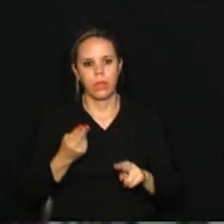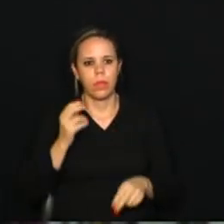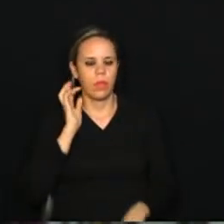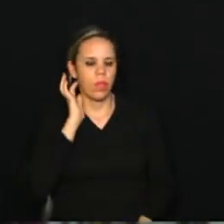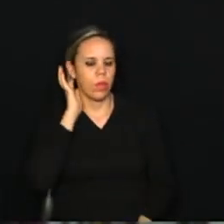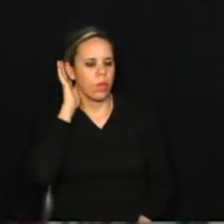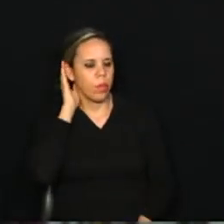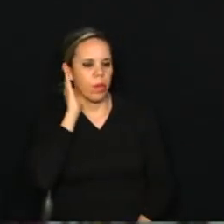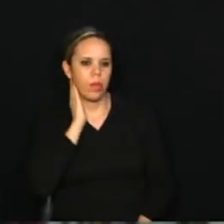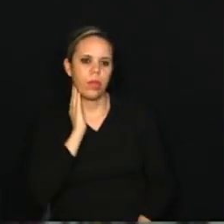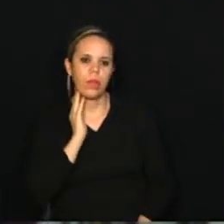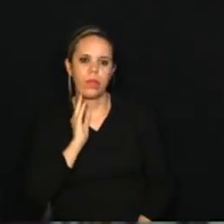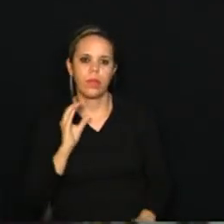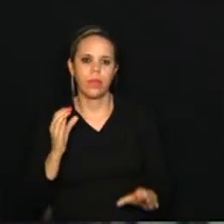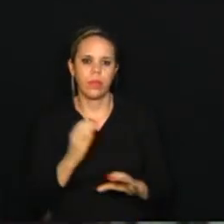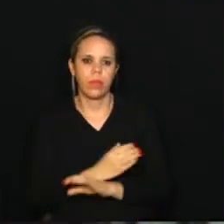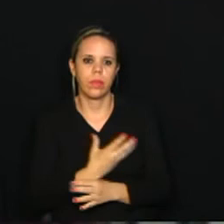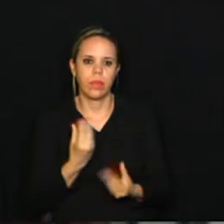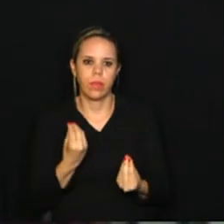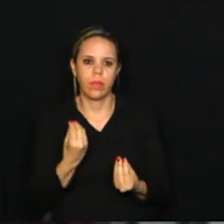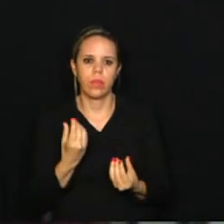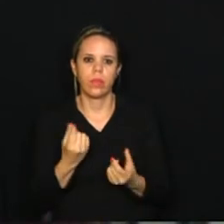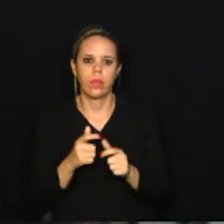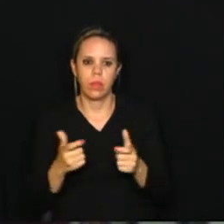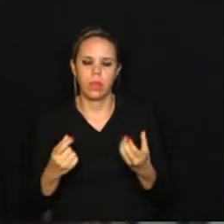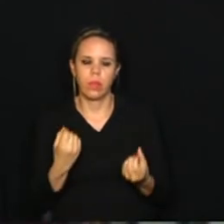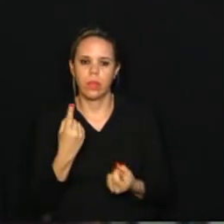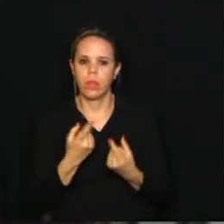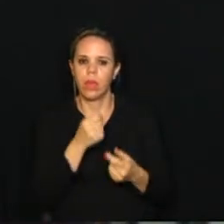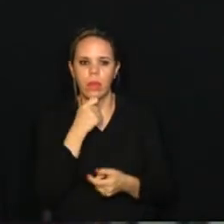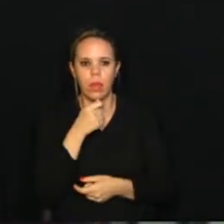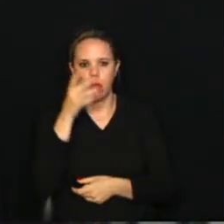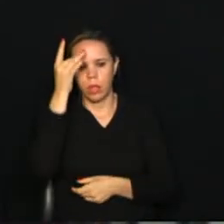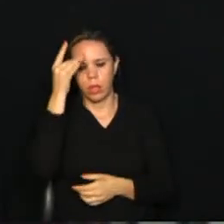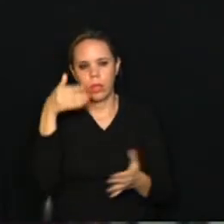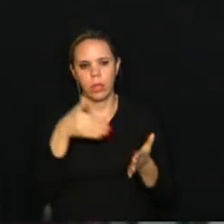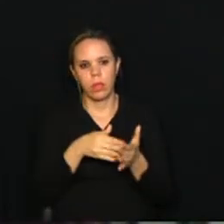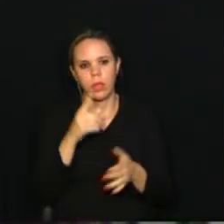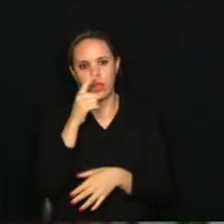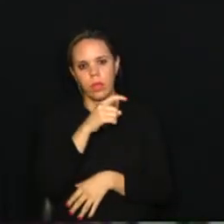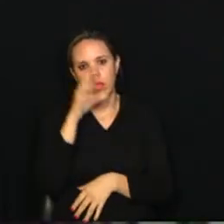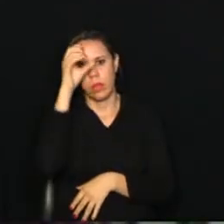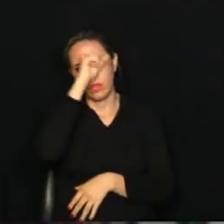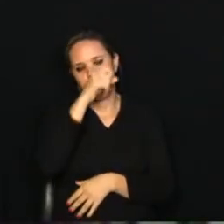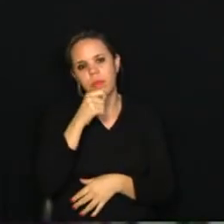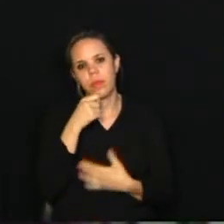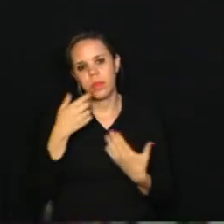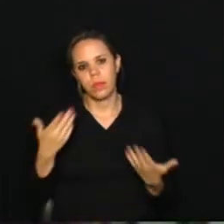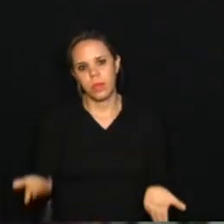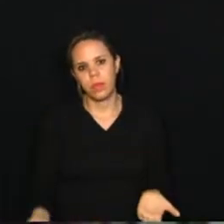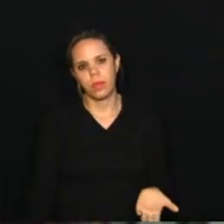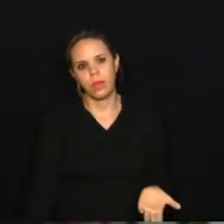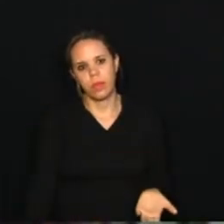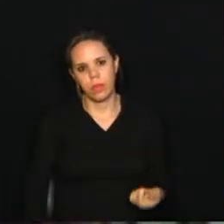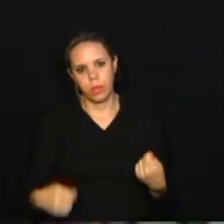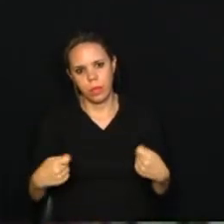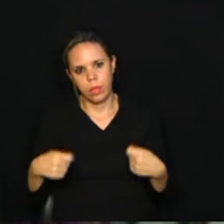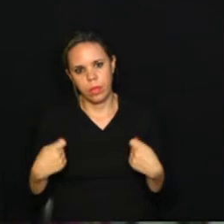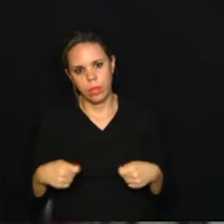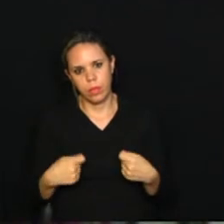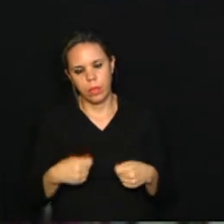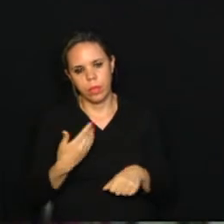capacidade de maneira plena. Muitos têm, mas alguns ainda têm dificuldades, então há necessidade